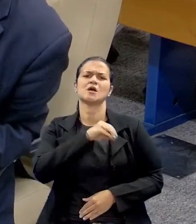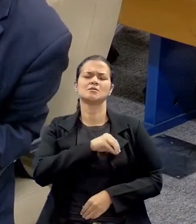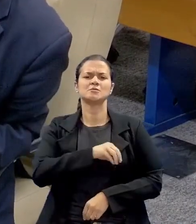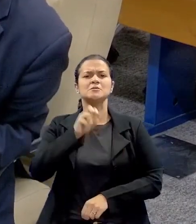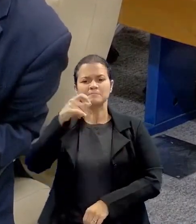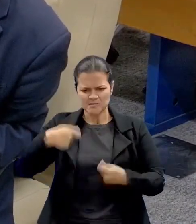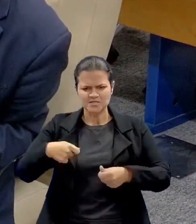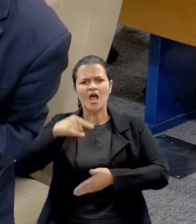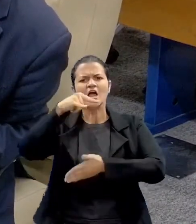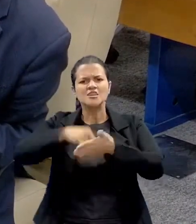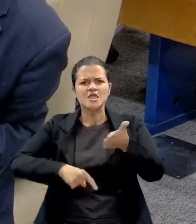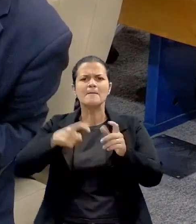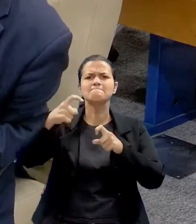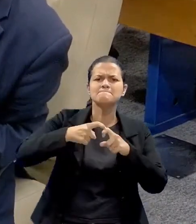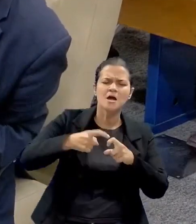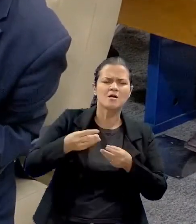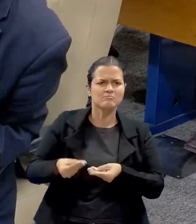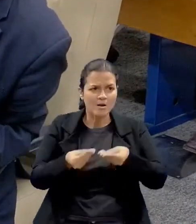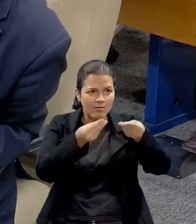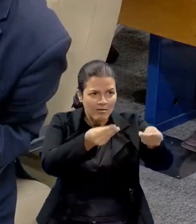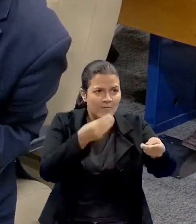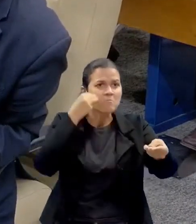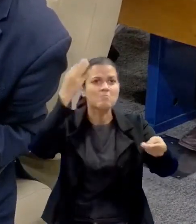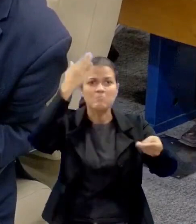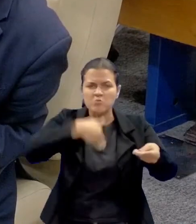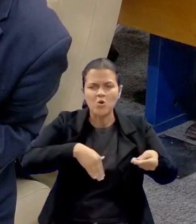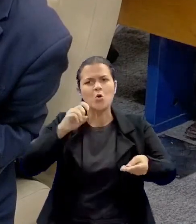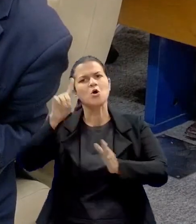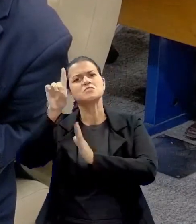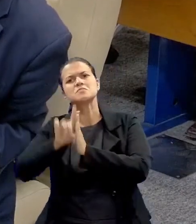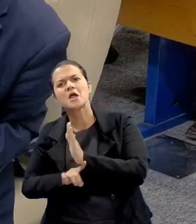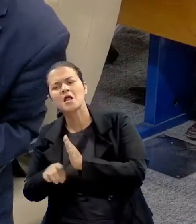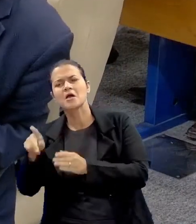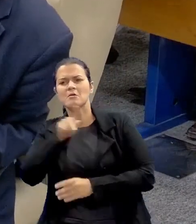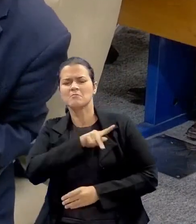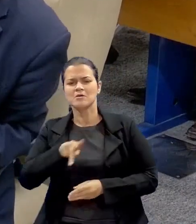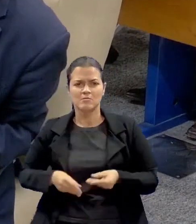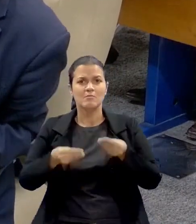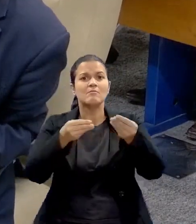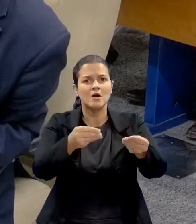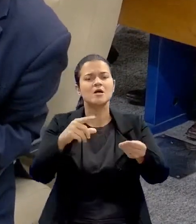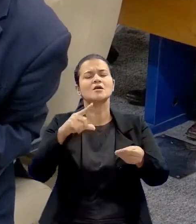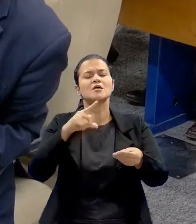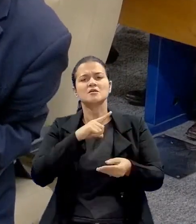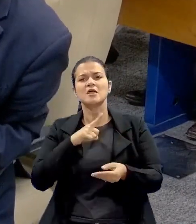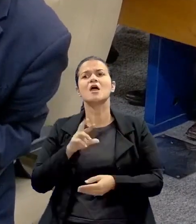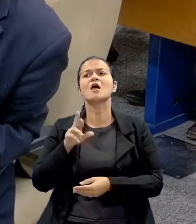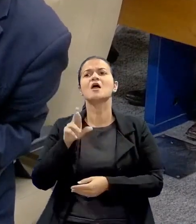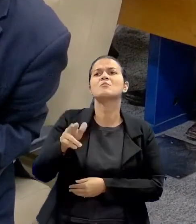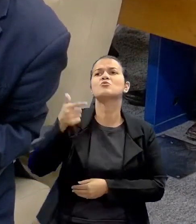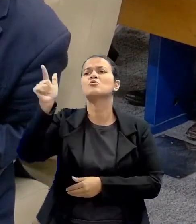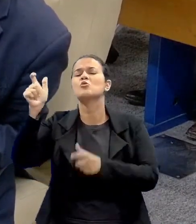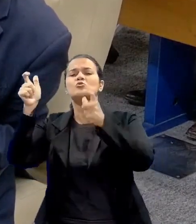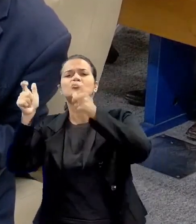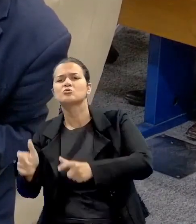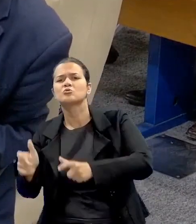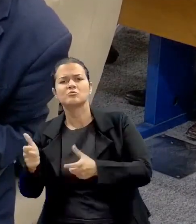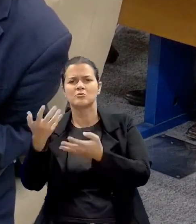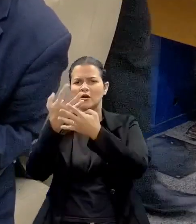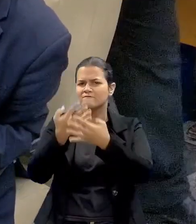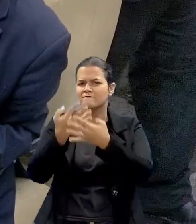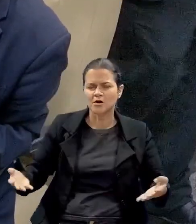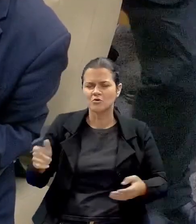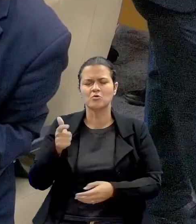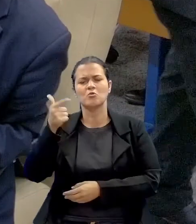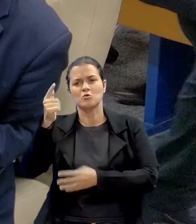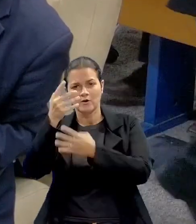médico, atestado de óbito, ou uma declaração da presidência que foi representar essa casa em alguma audiência pública ou algum